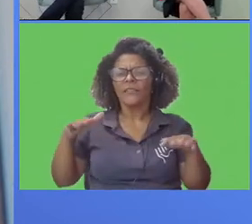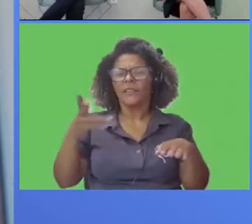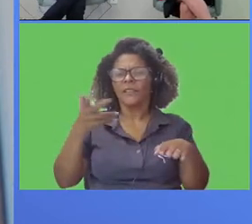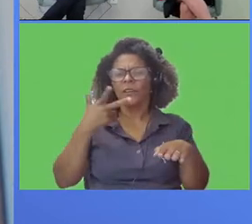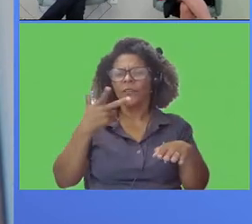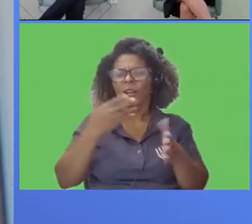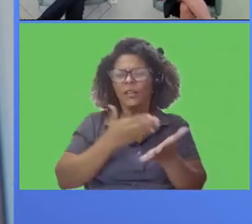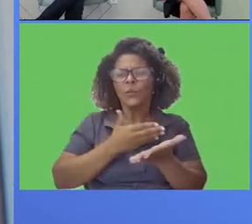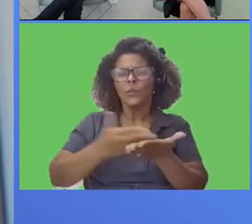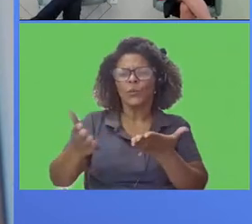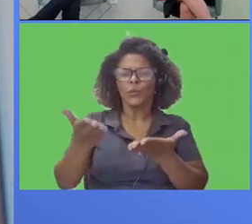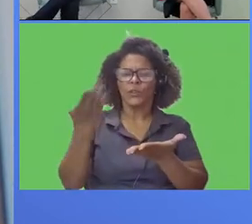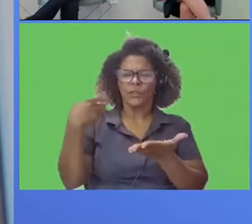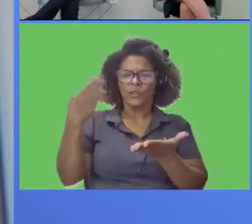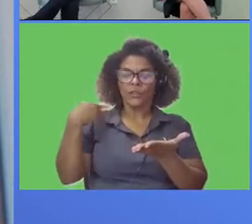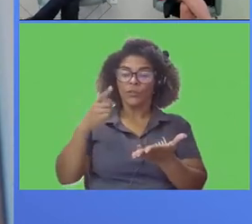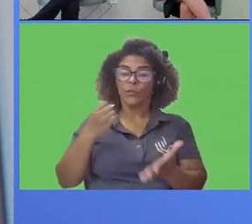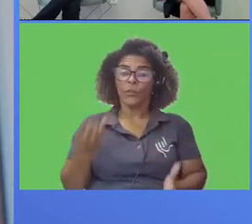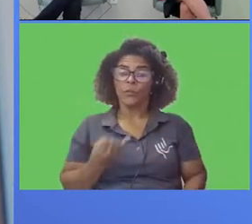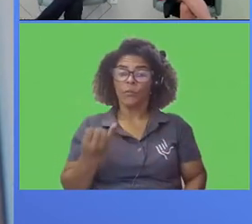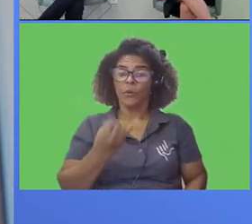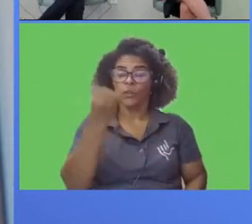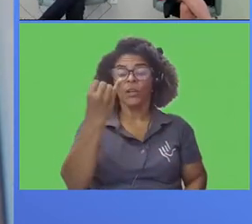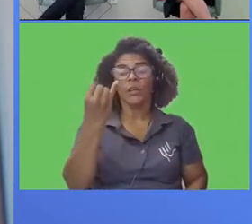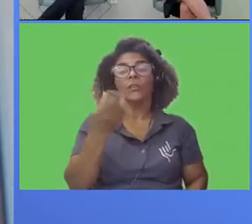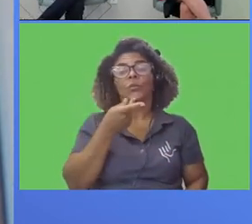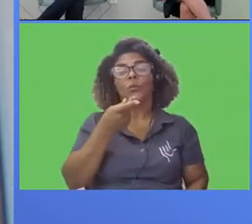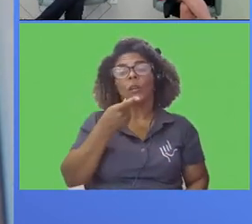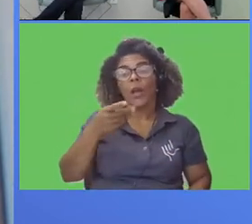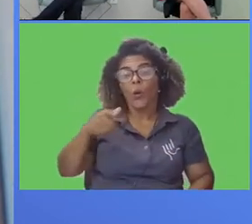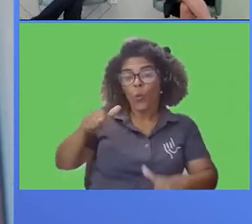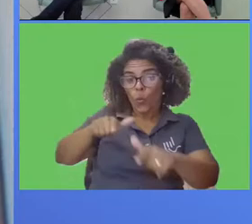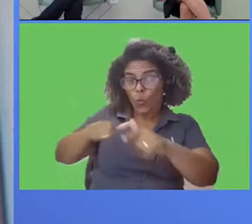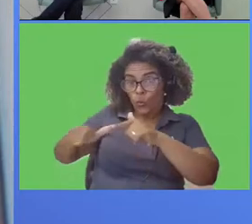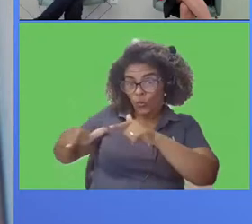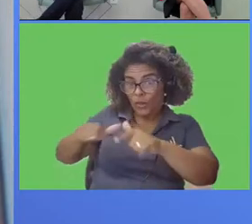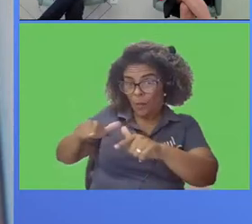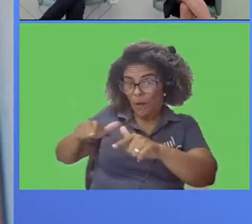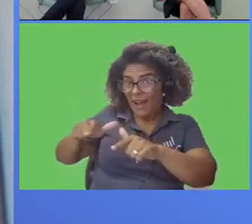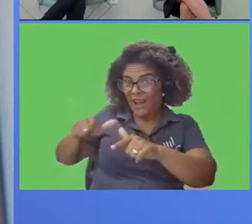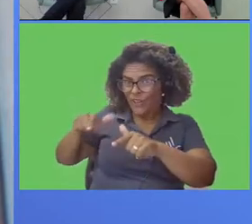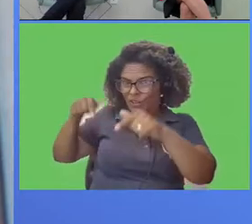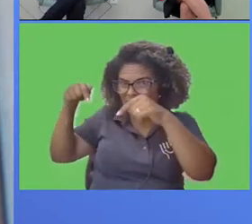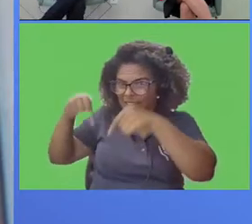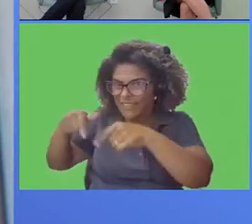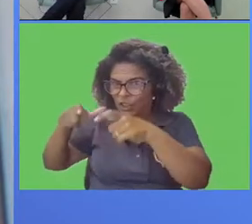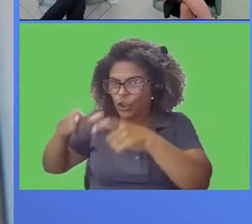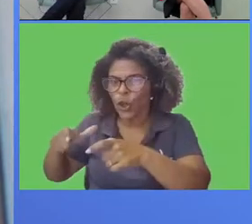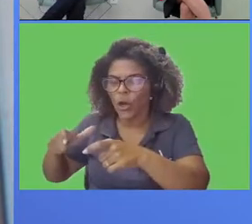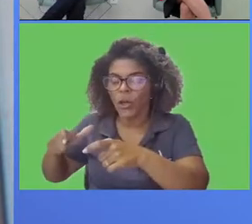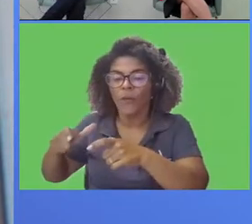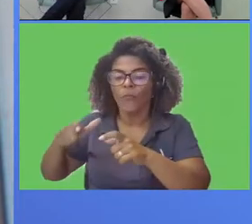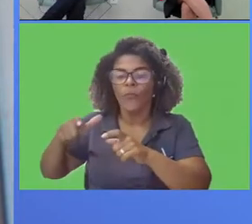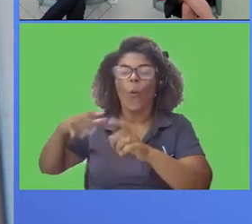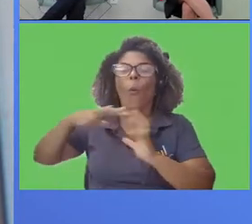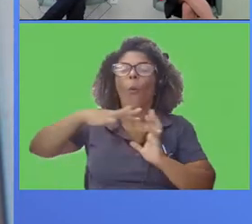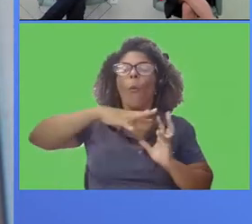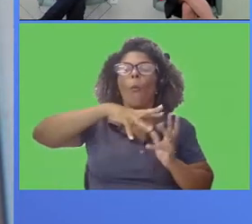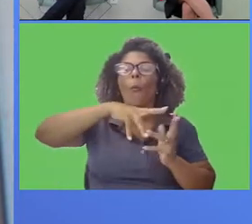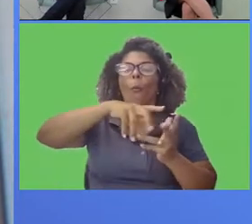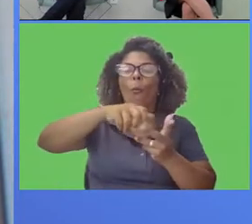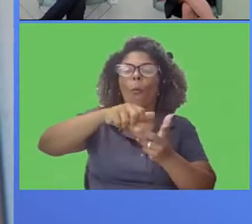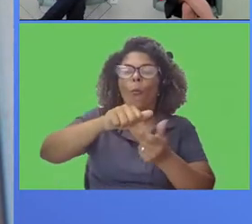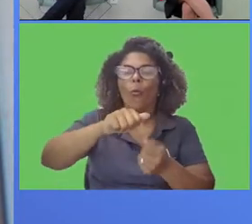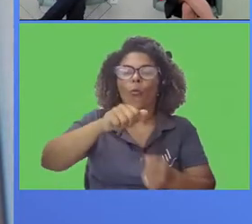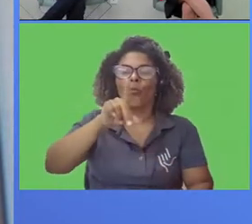que é importante a gente conceber não só o mercado de trabalho, mas o mundo do trabalho. Porque transporte para o trabalhador